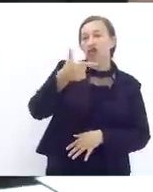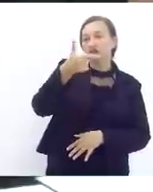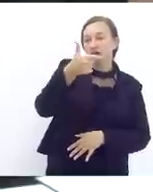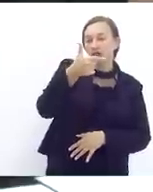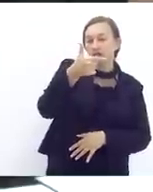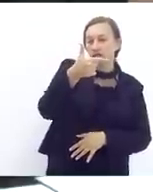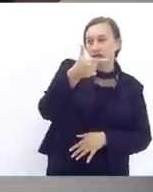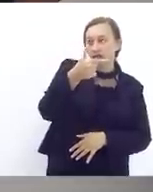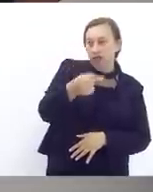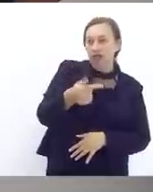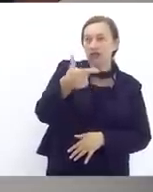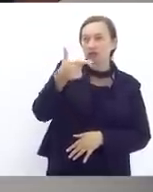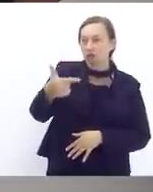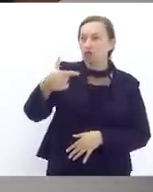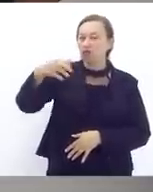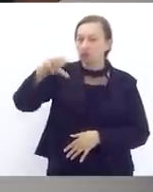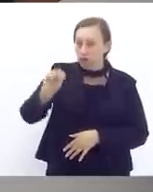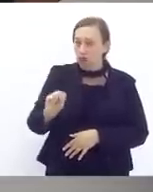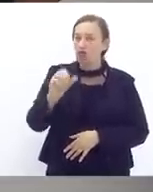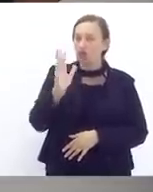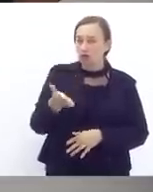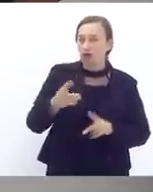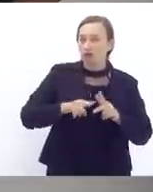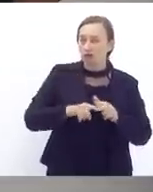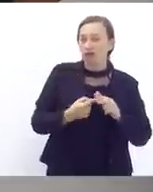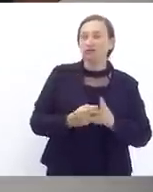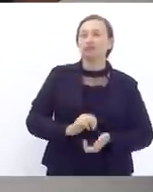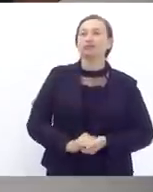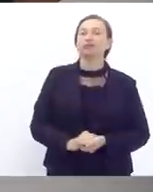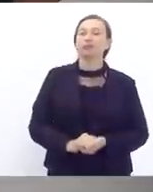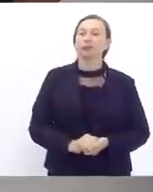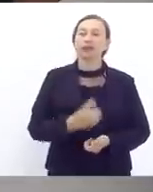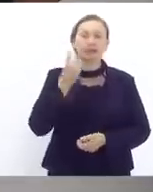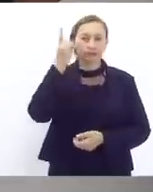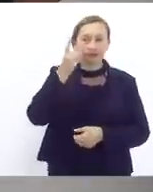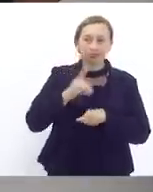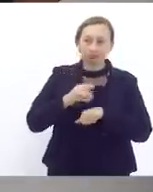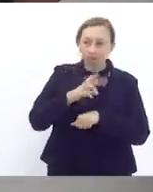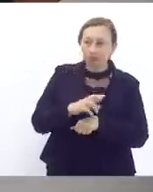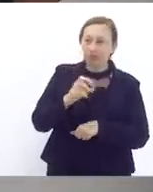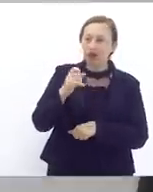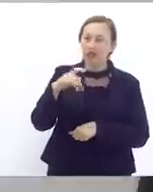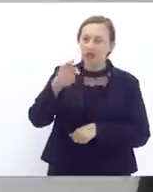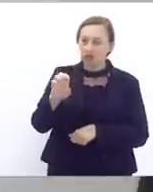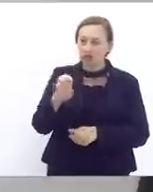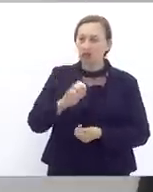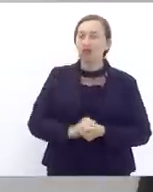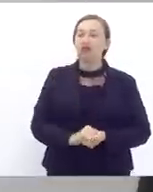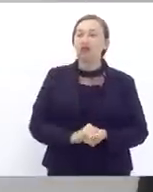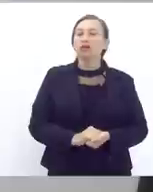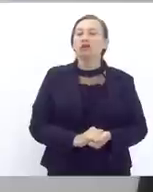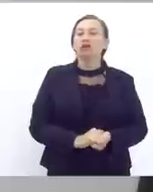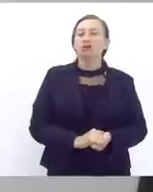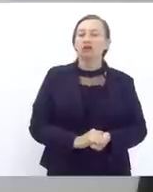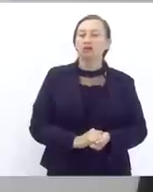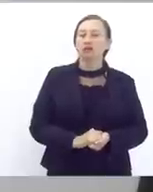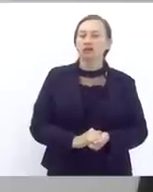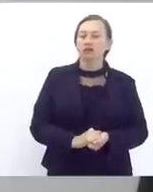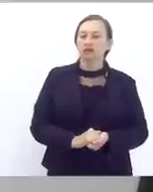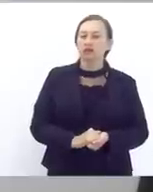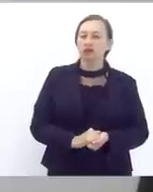regulamentada Dr Alexandre por favor eu tenho